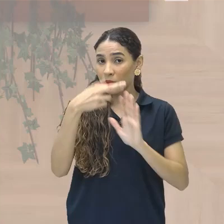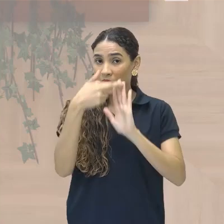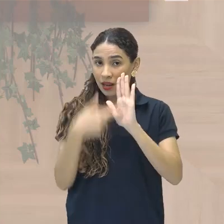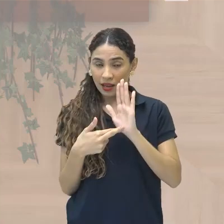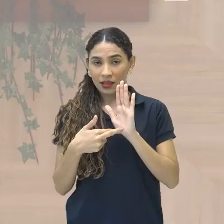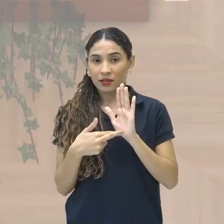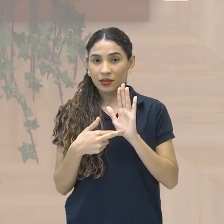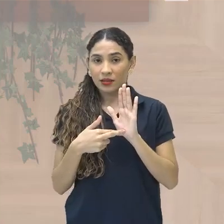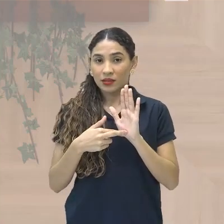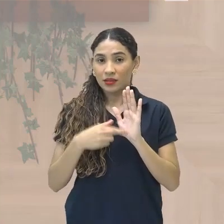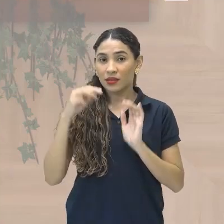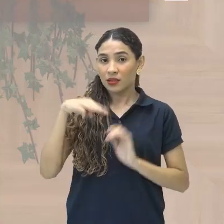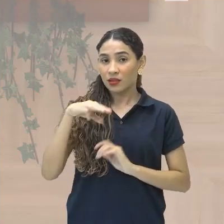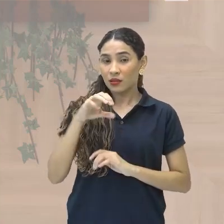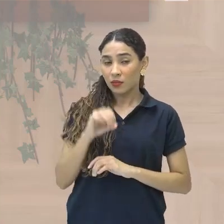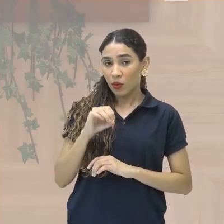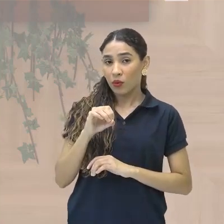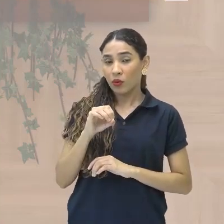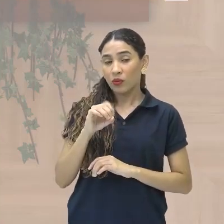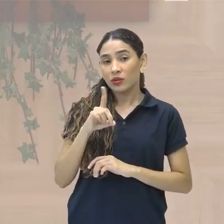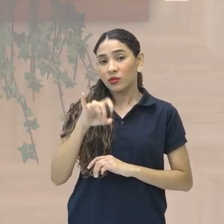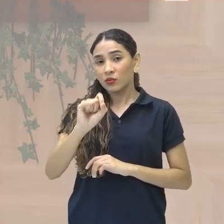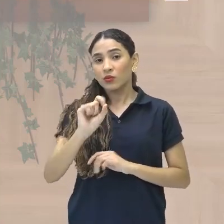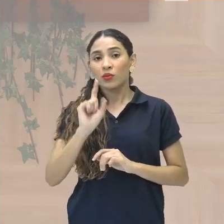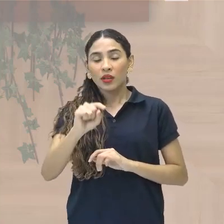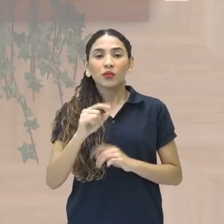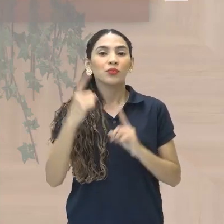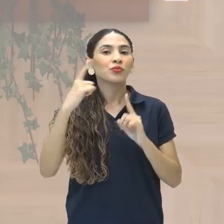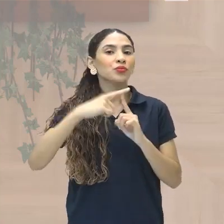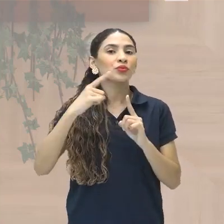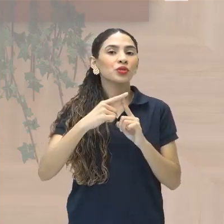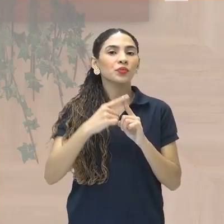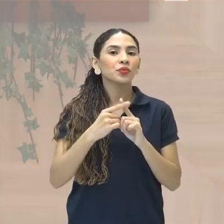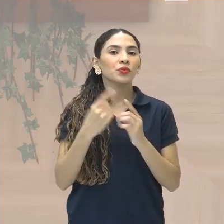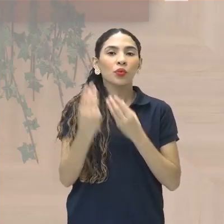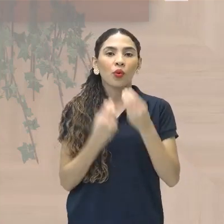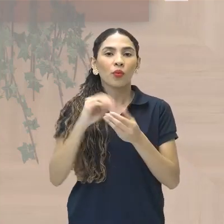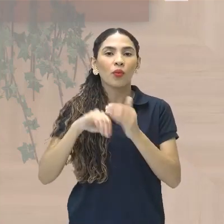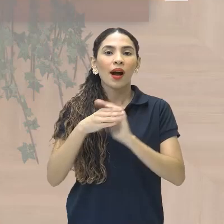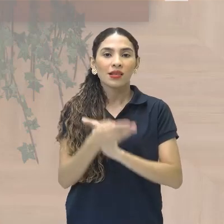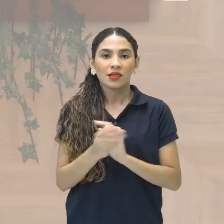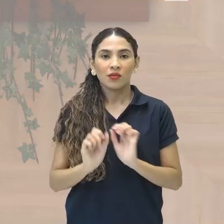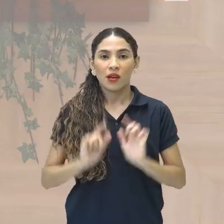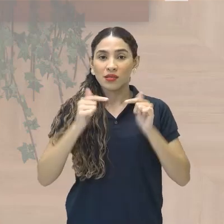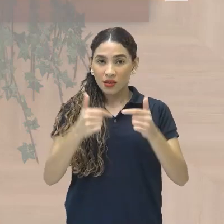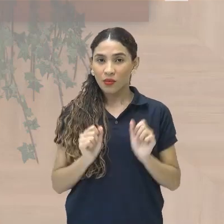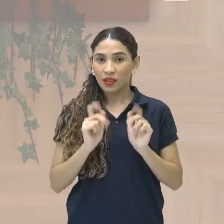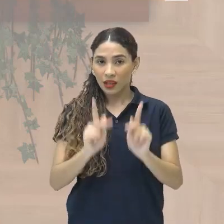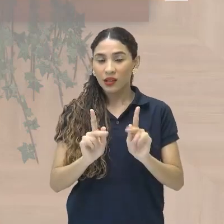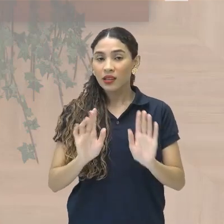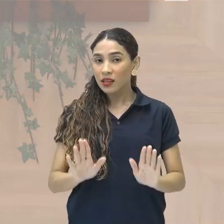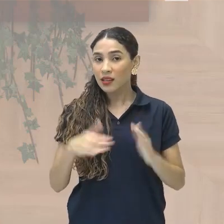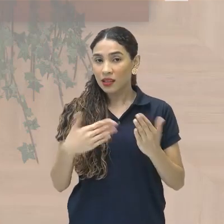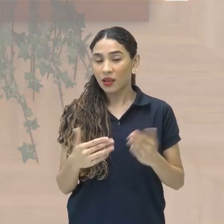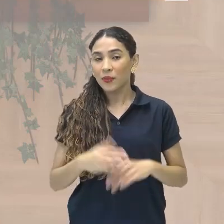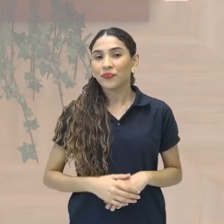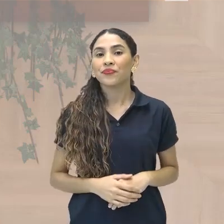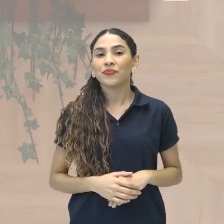princípio e o mos mores como a maneira, o costume, a maneira de agir. Perfeito? Então